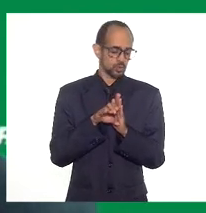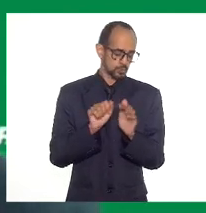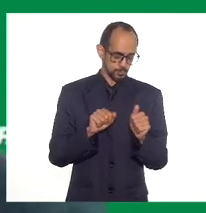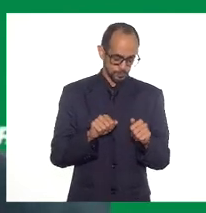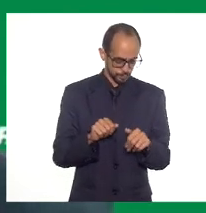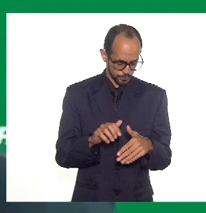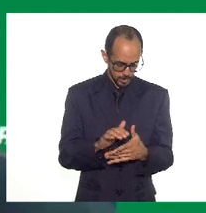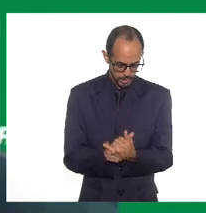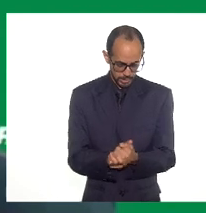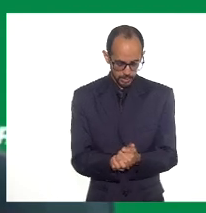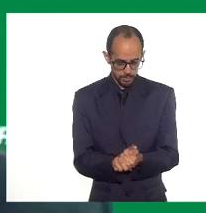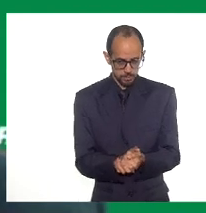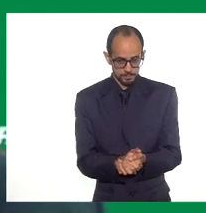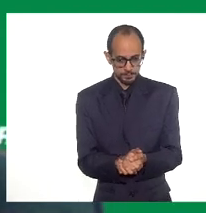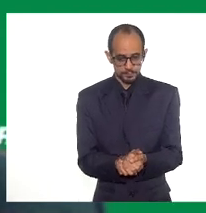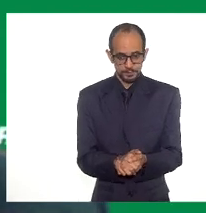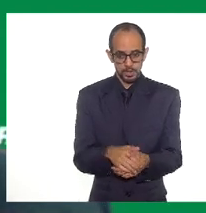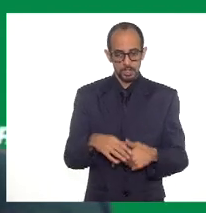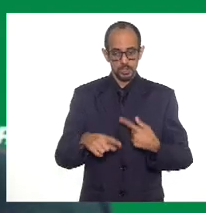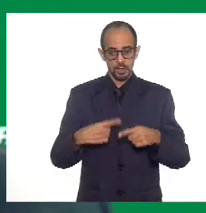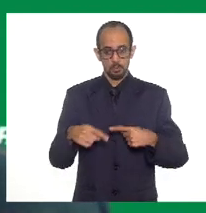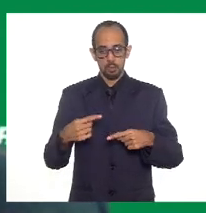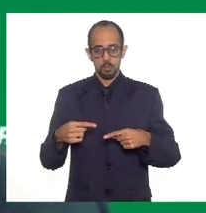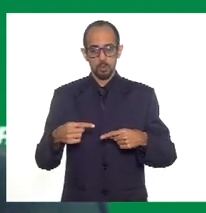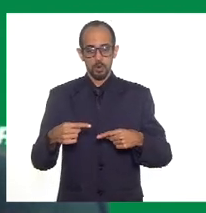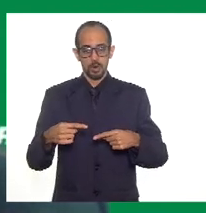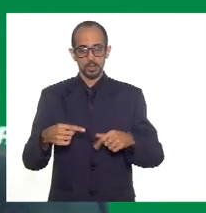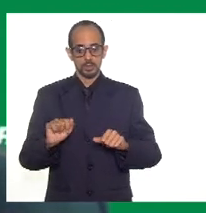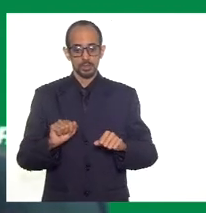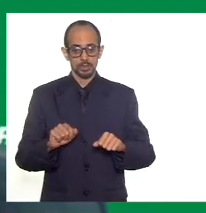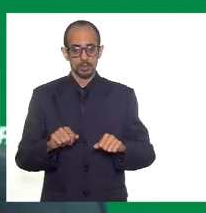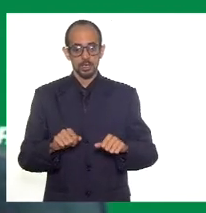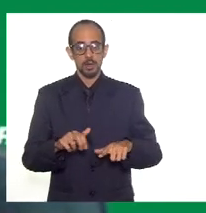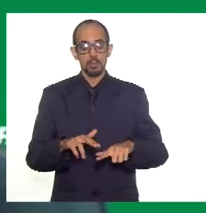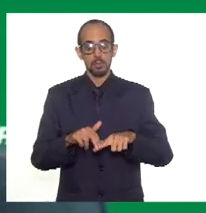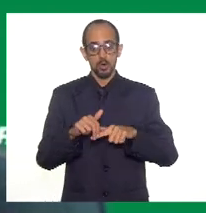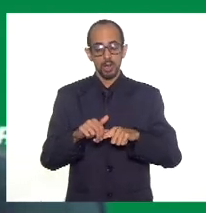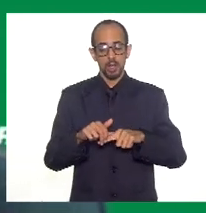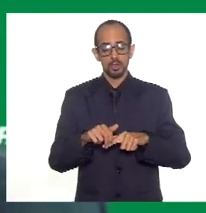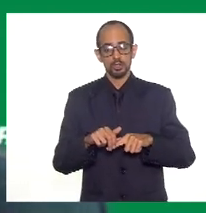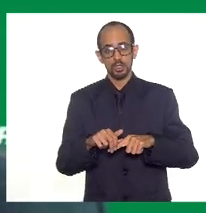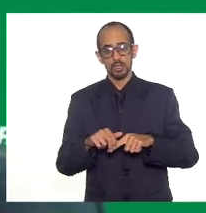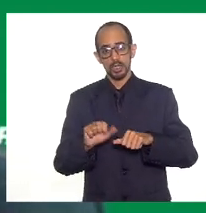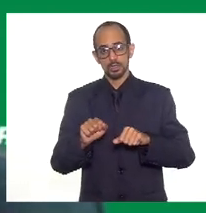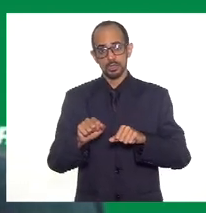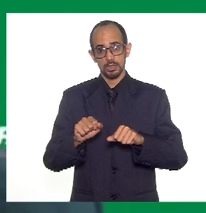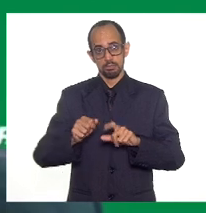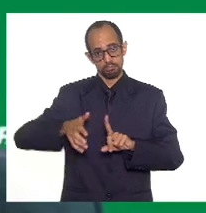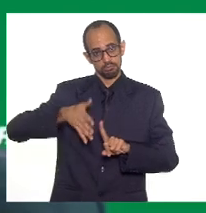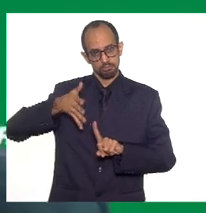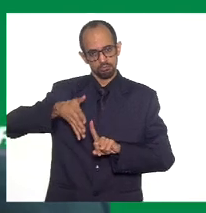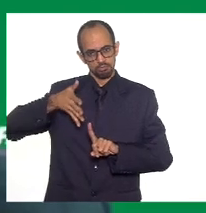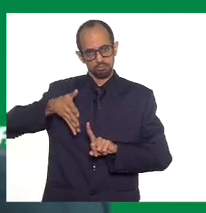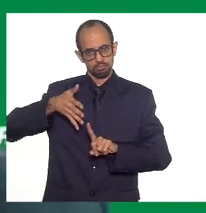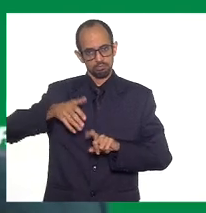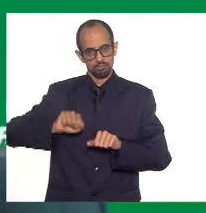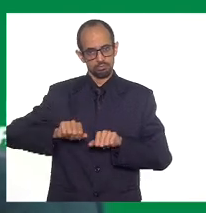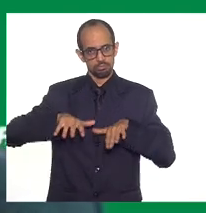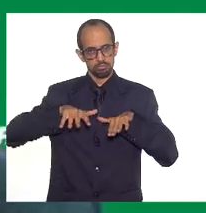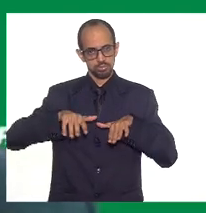por conta, né, da sequência dessas sessões que têm acontecido, a gente tem acompanhado aí sempre que possível,